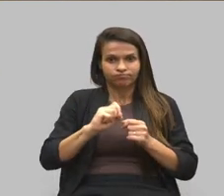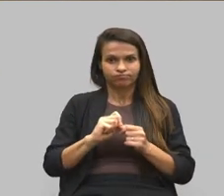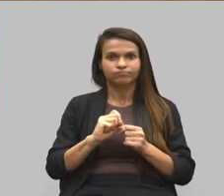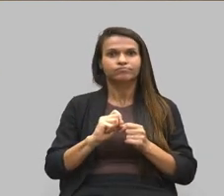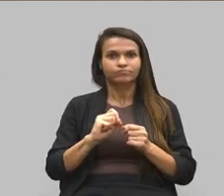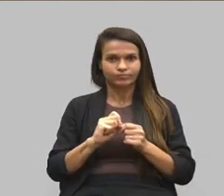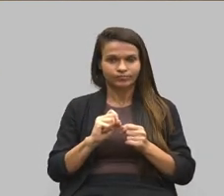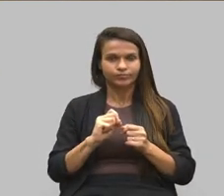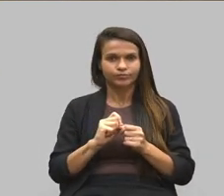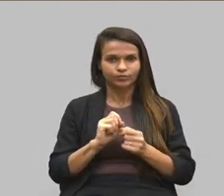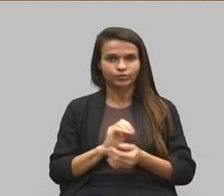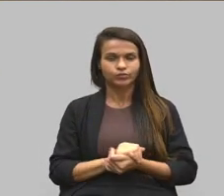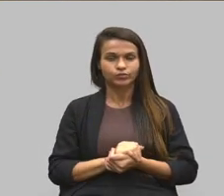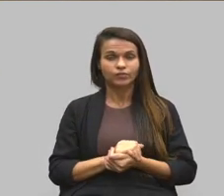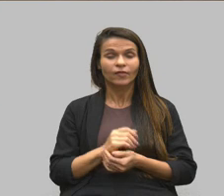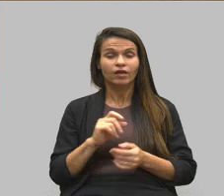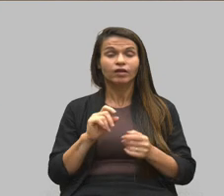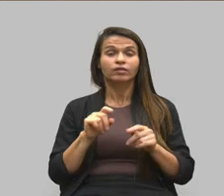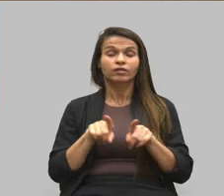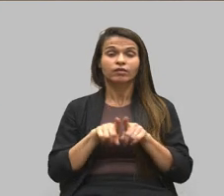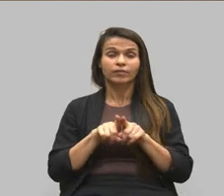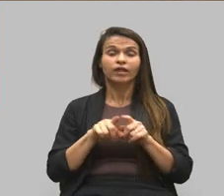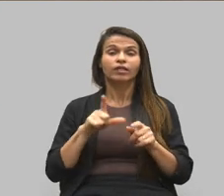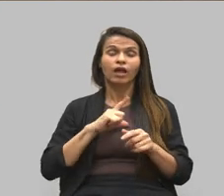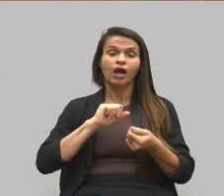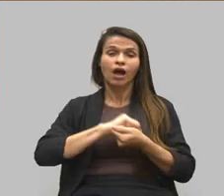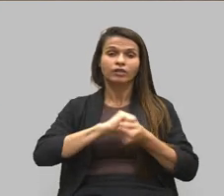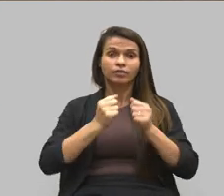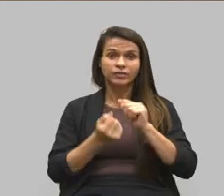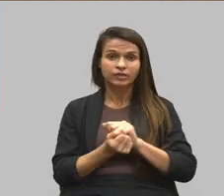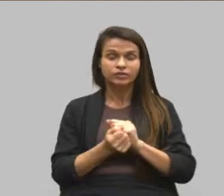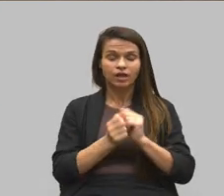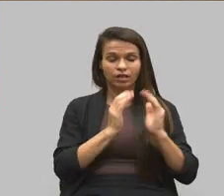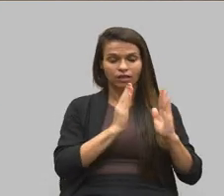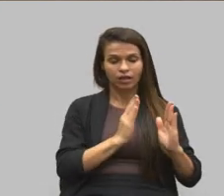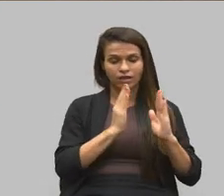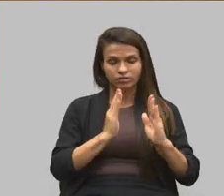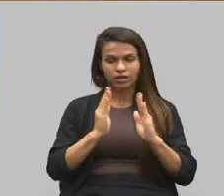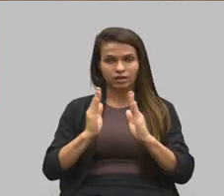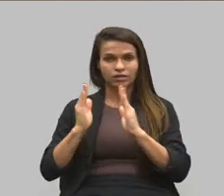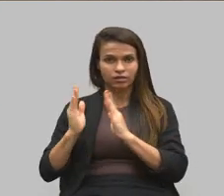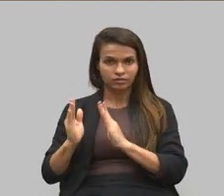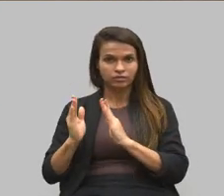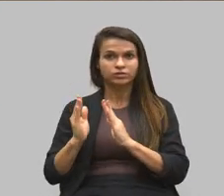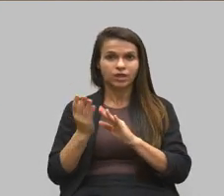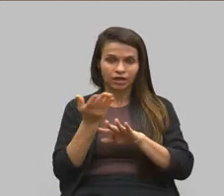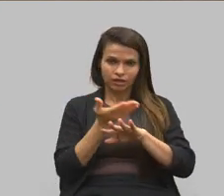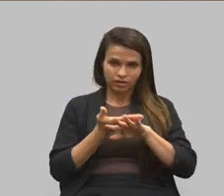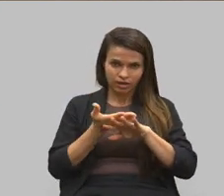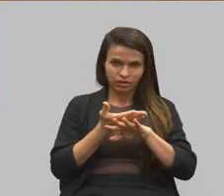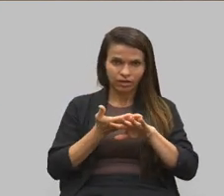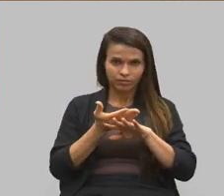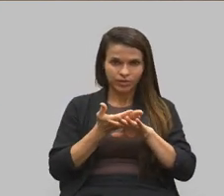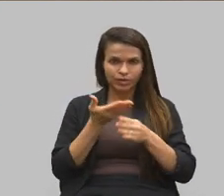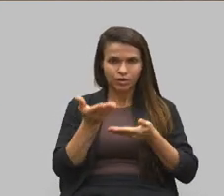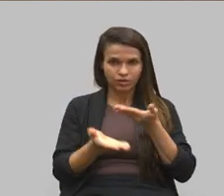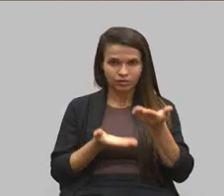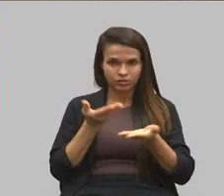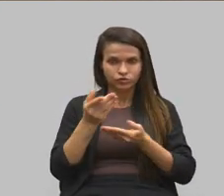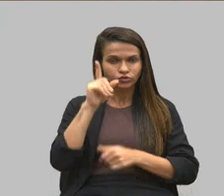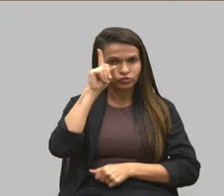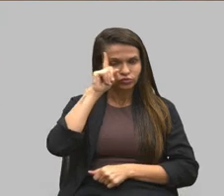fazemos adaptações eh das etapas da realização daquela tarefa né dessa atividades do